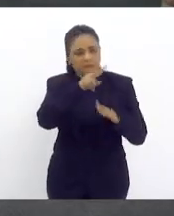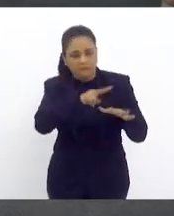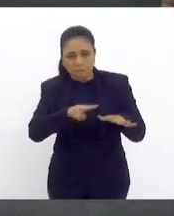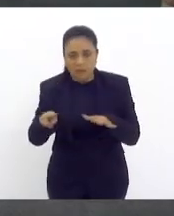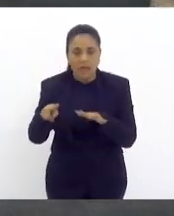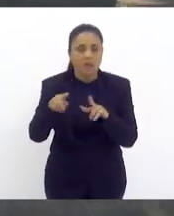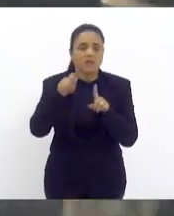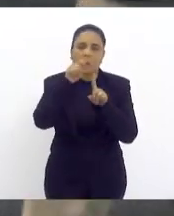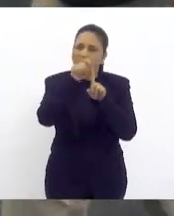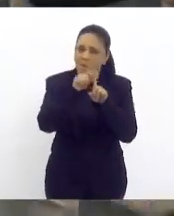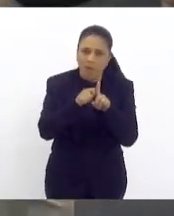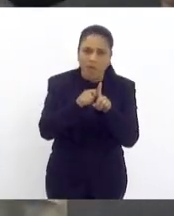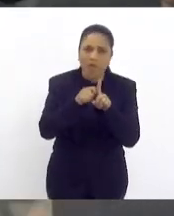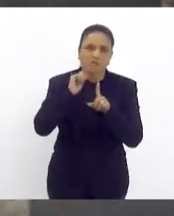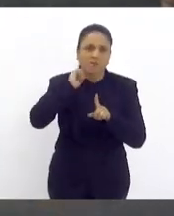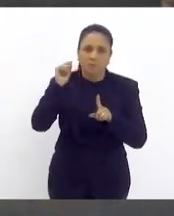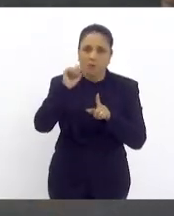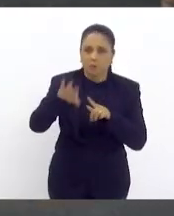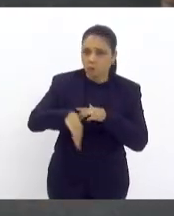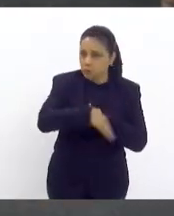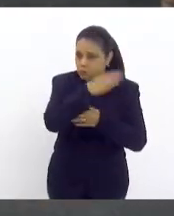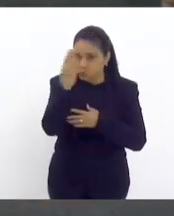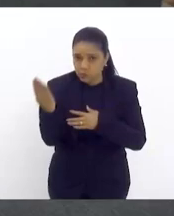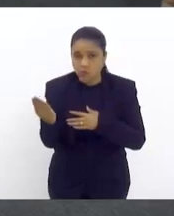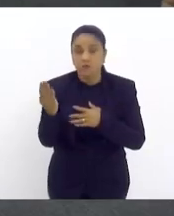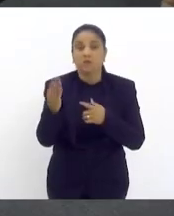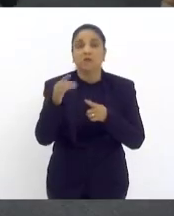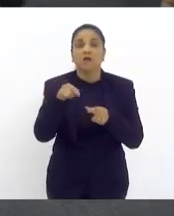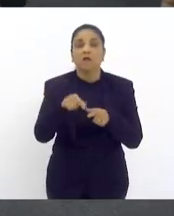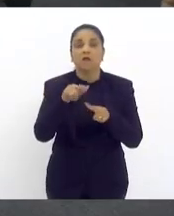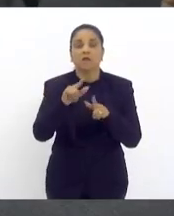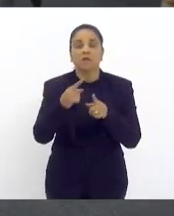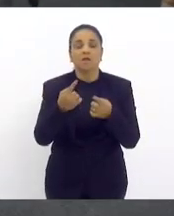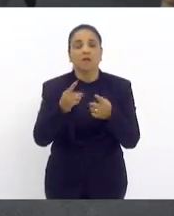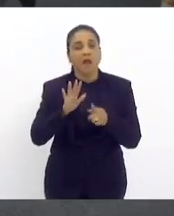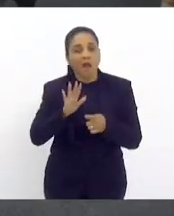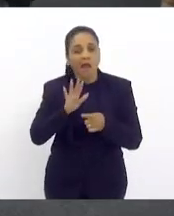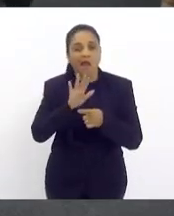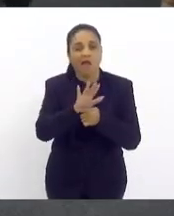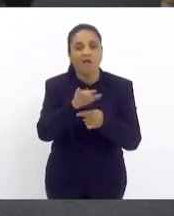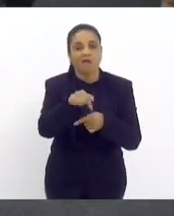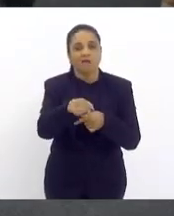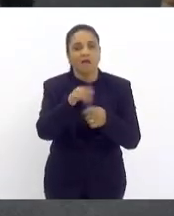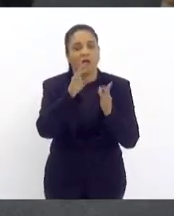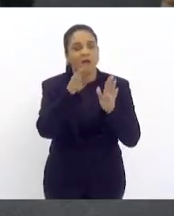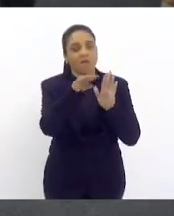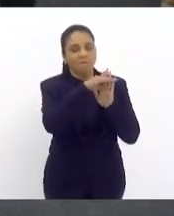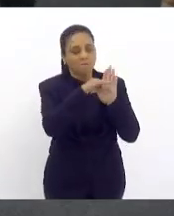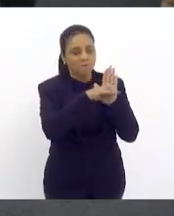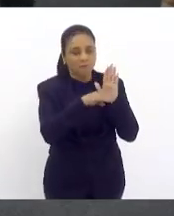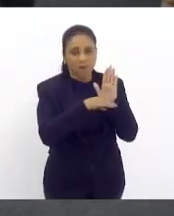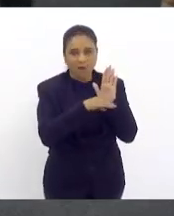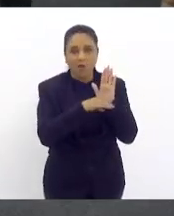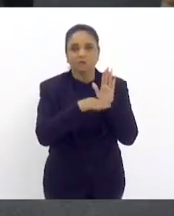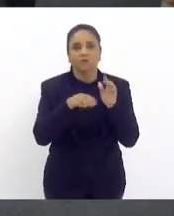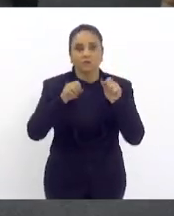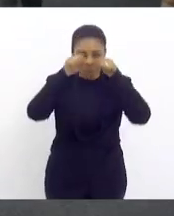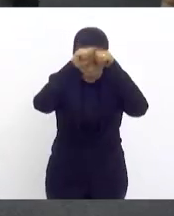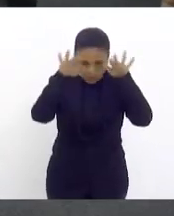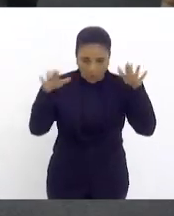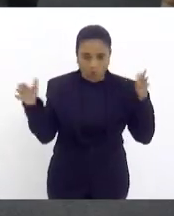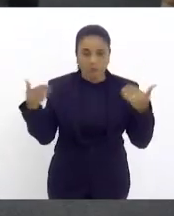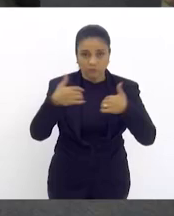e ao mês de abril como um todo como um mês em prol dessa pauta então muito militório o projeto de autoria Deputado